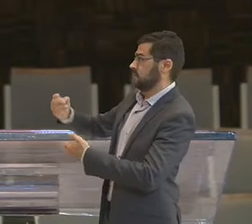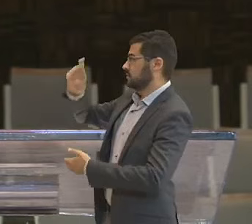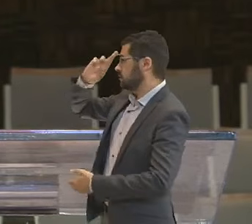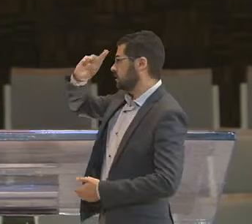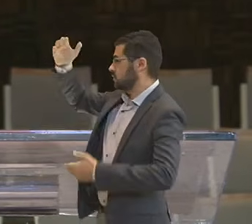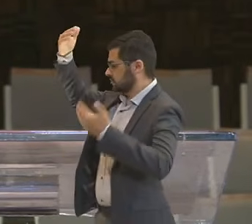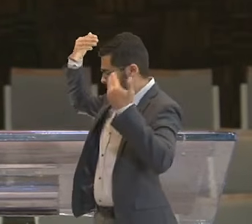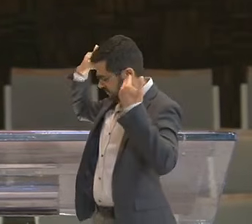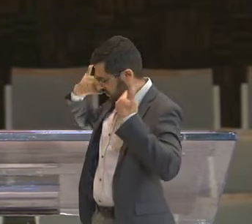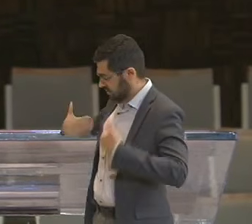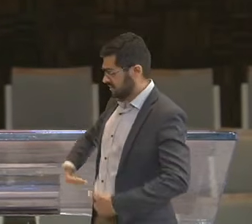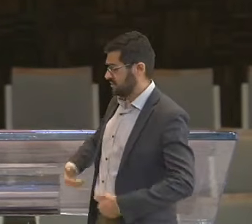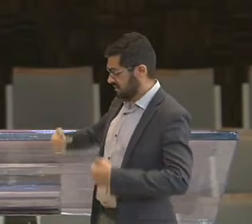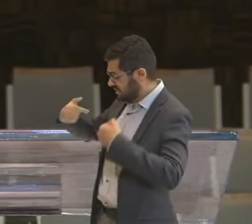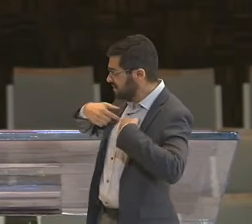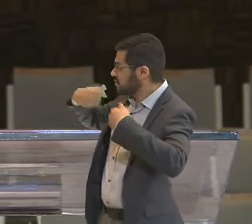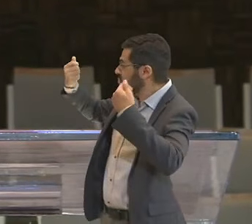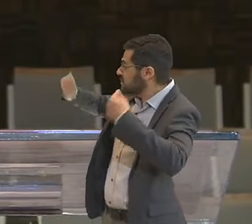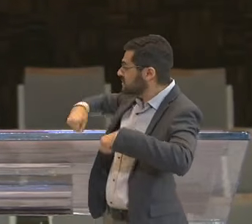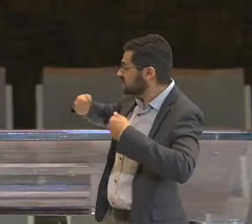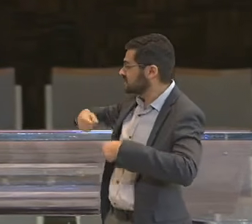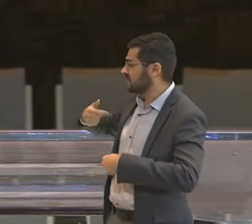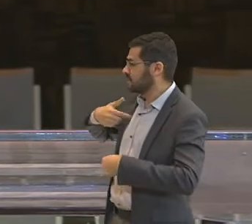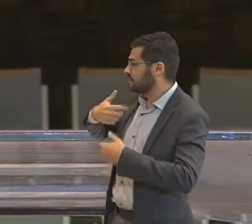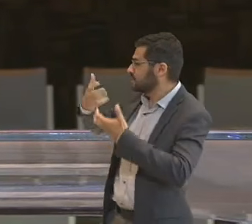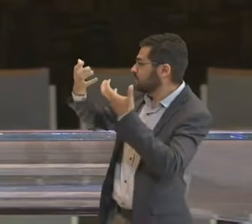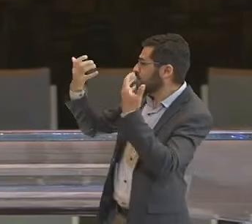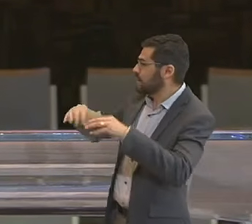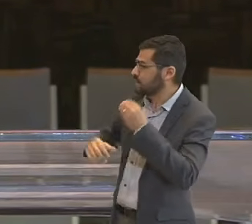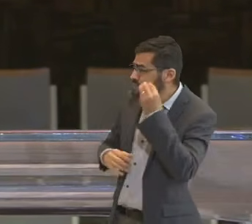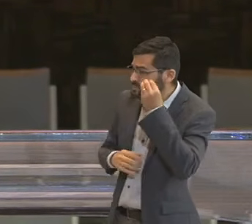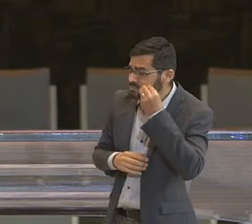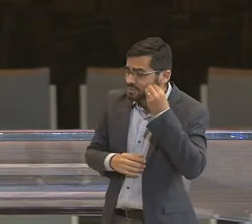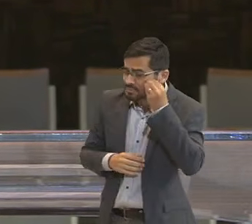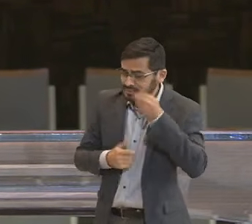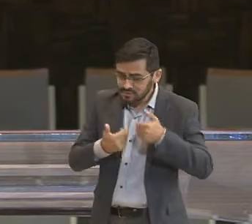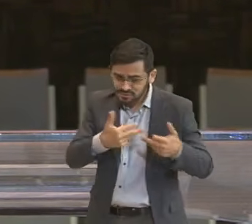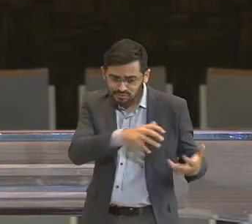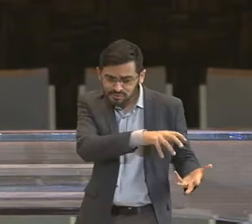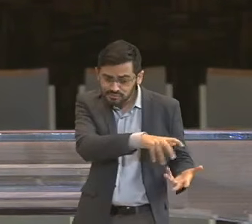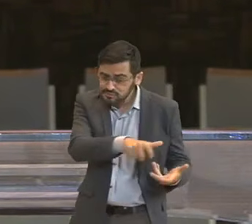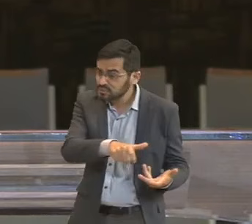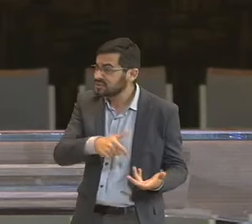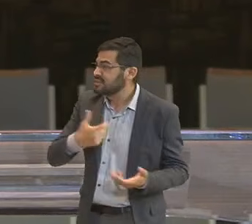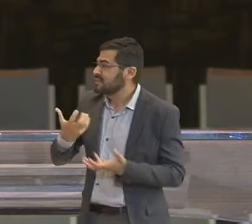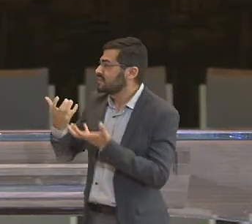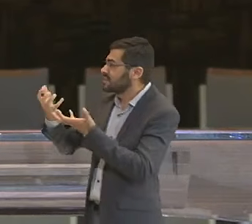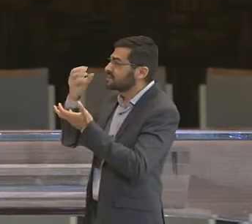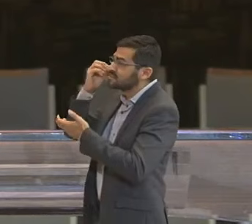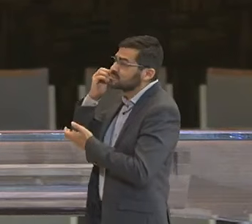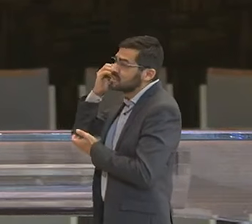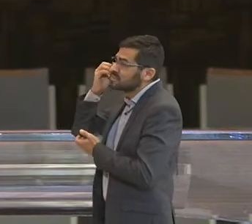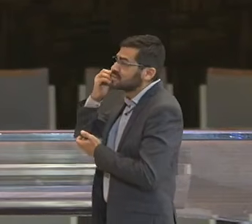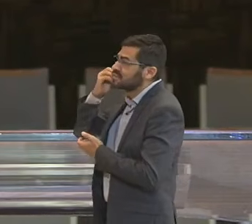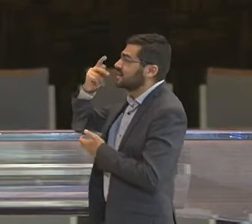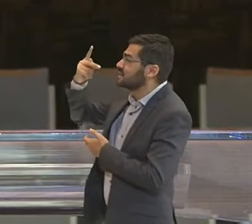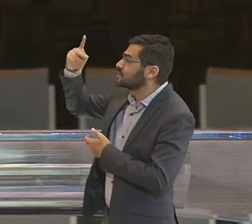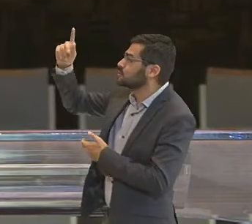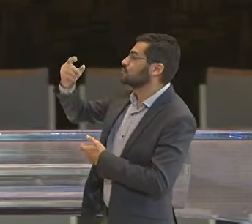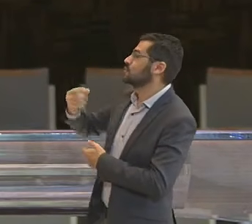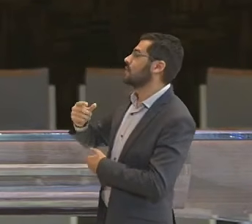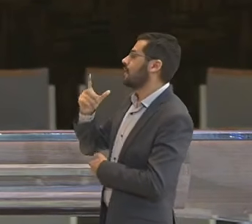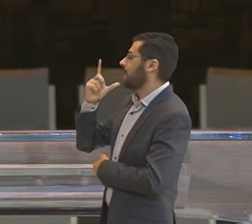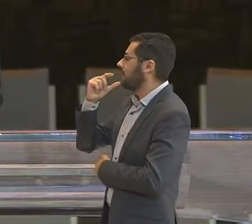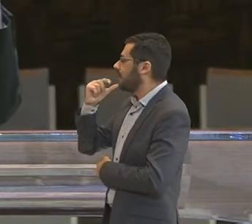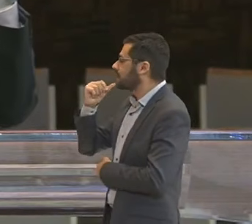Senhor, sou eu. Eu não quero um barreiro na minha vida, eu quero uma fonte de água viva. Eu não quero água